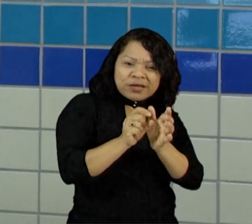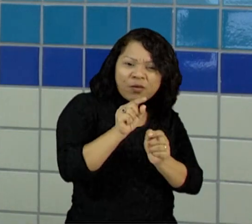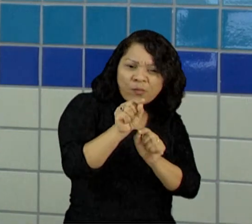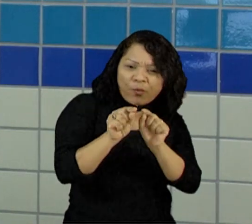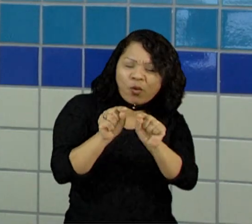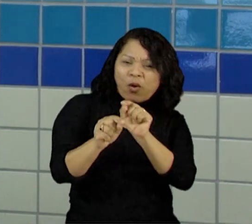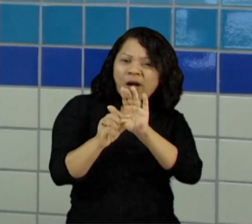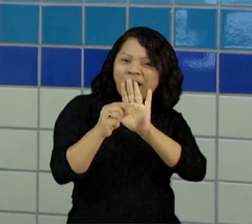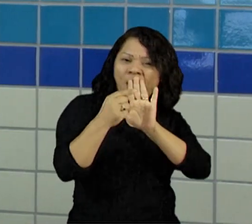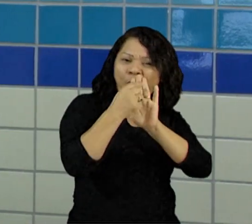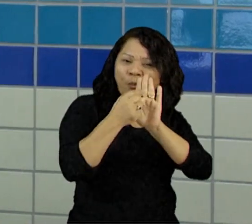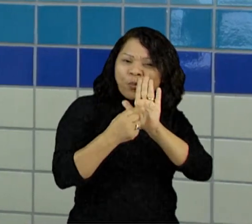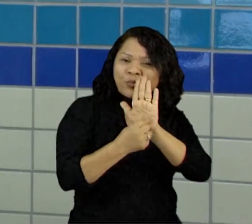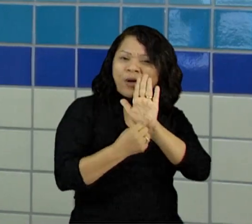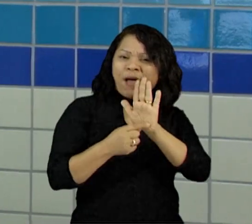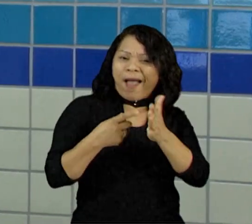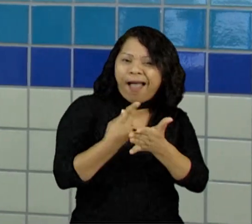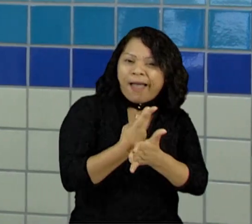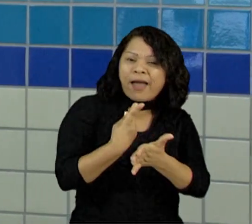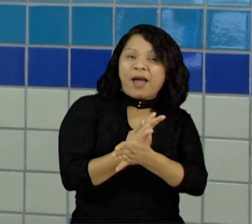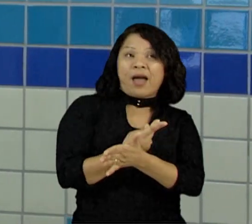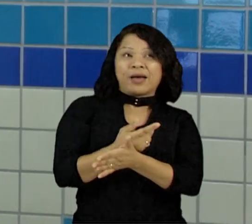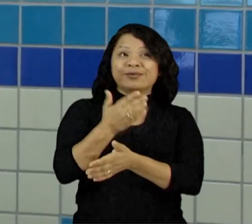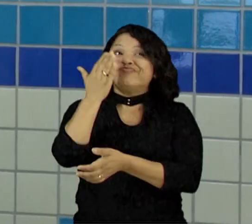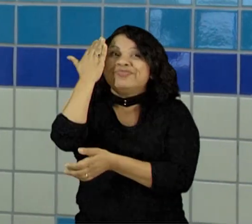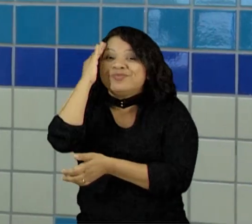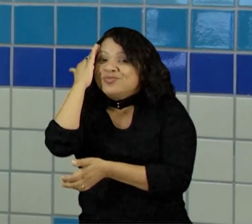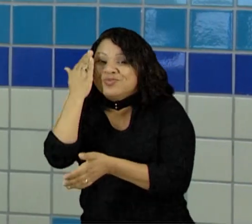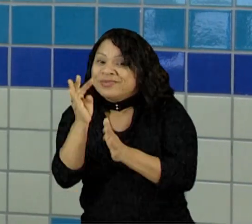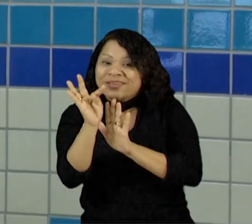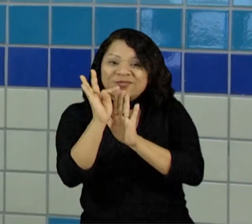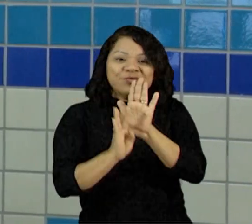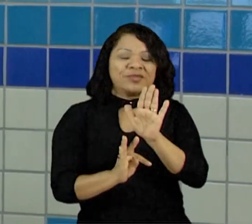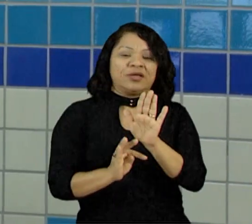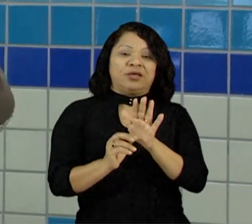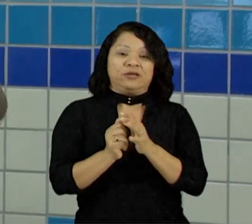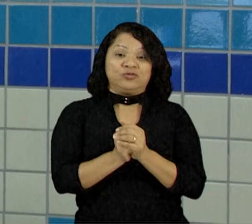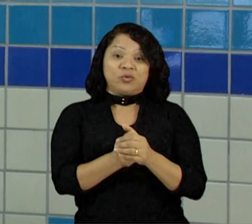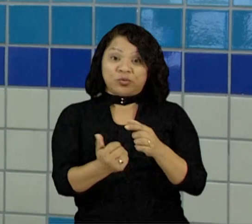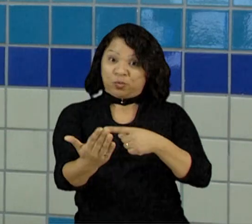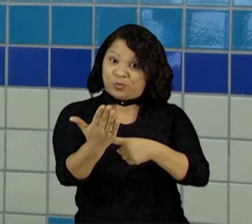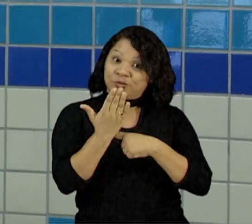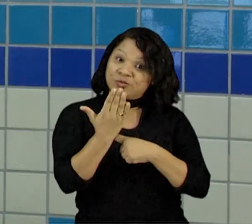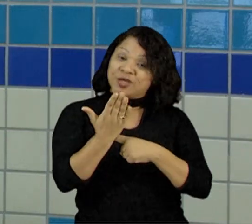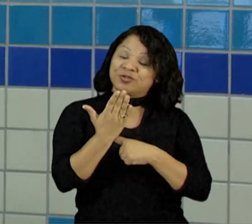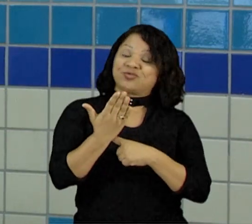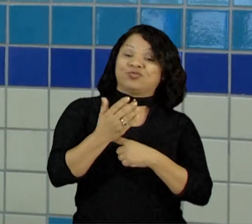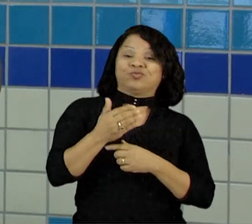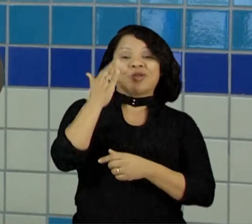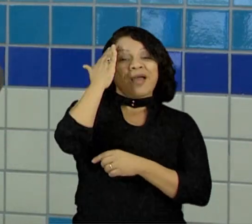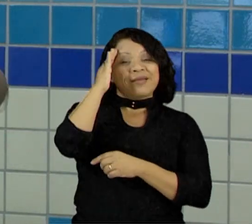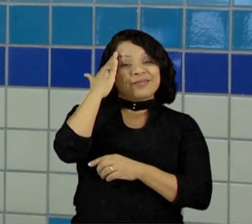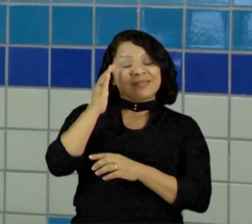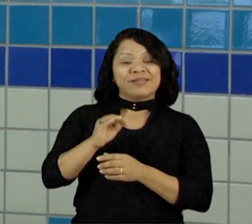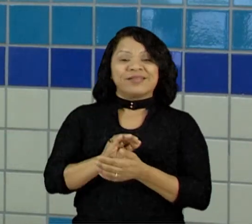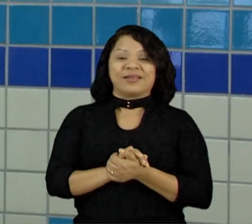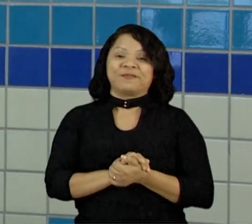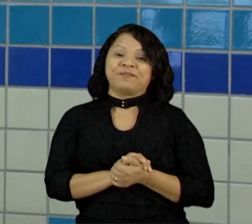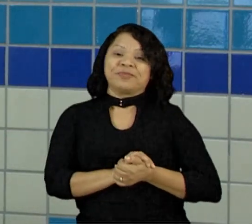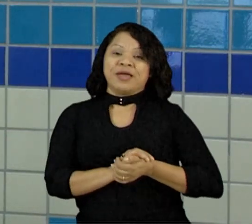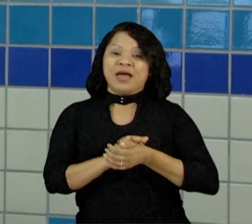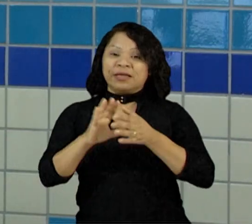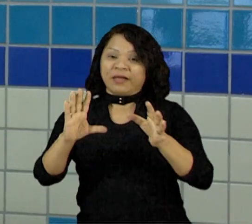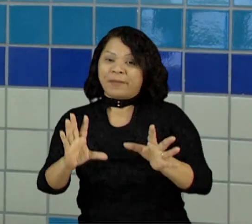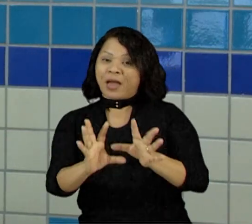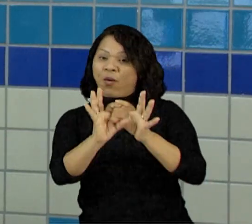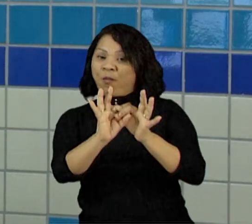sinais de pontuação, nos ajudam a compreender melhor o texto e a coesão, que é essa clareza para a pessoa que vai